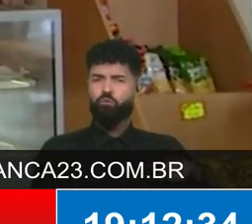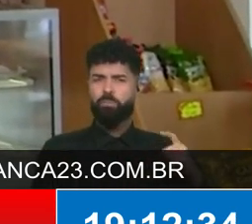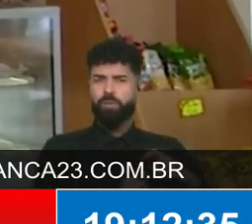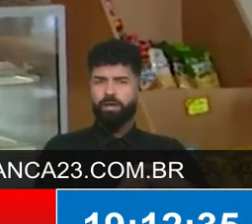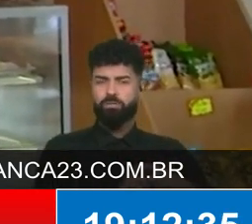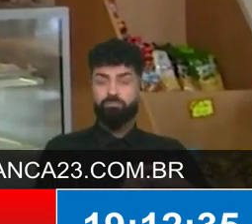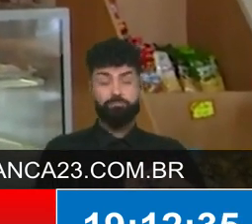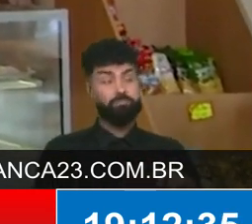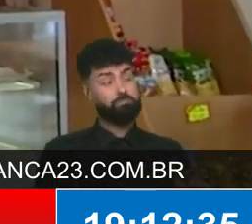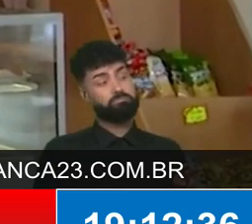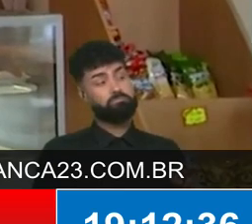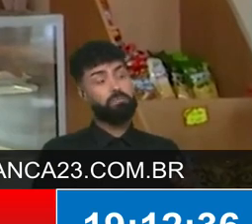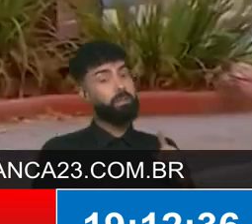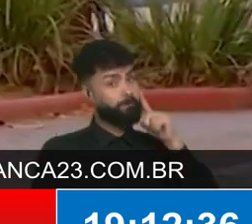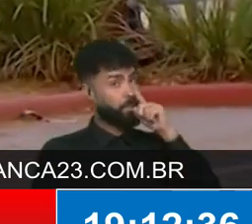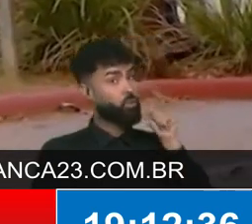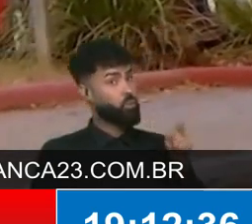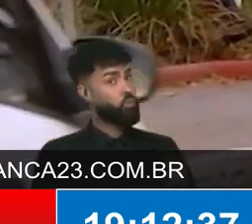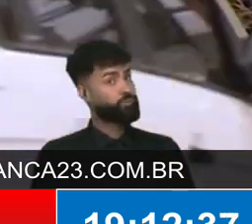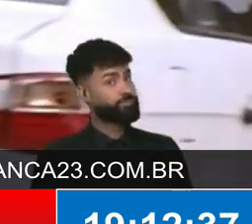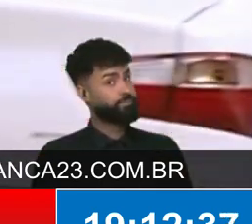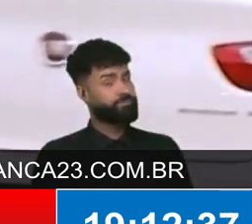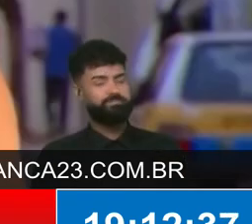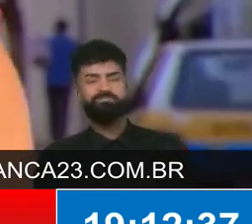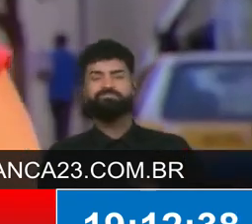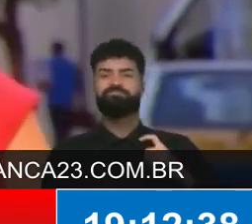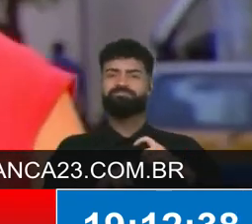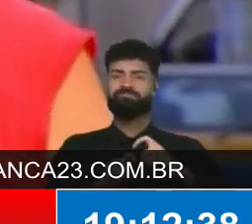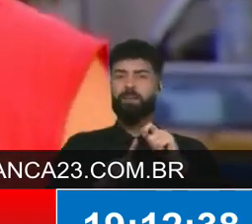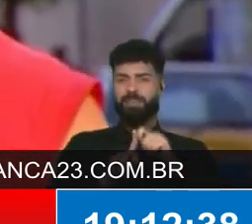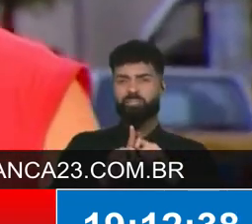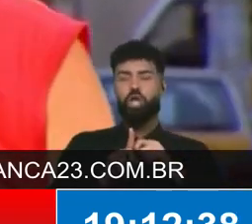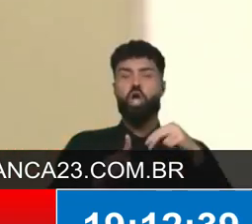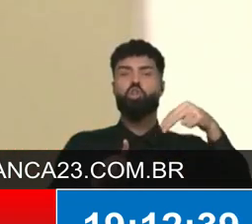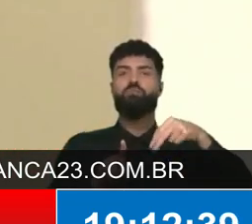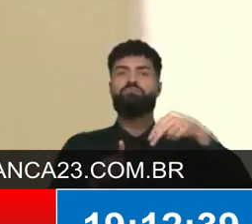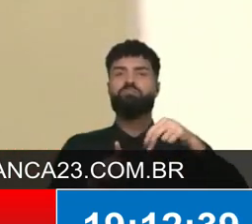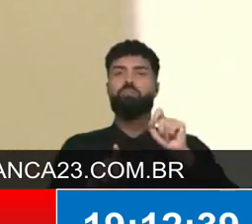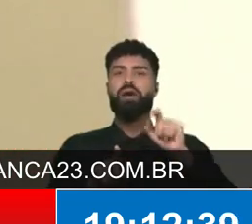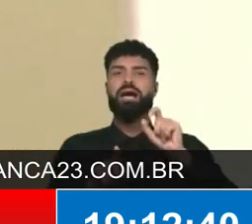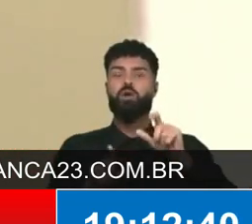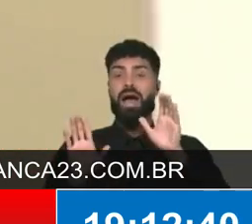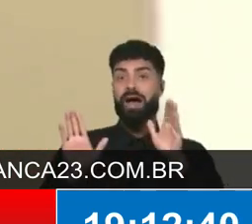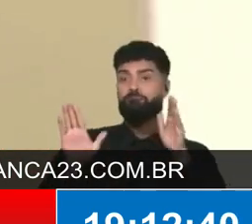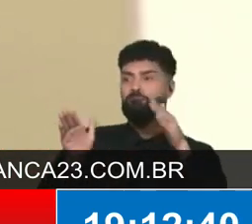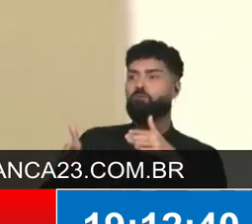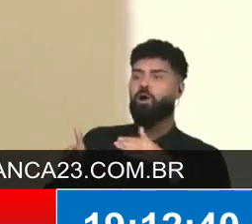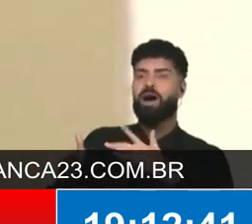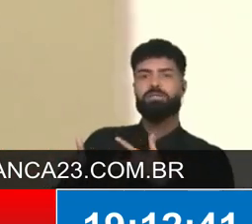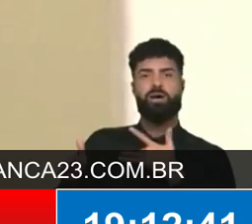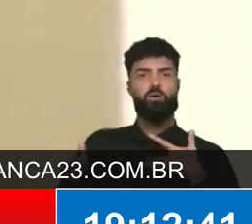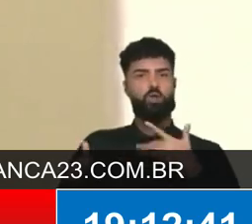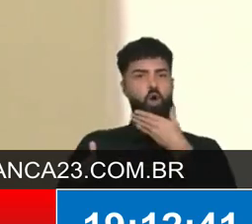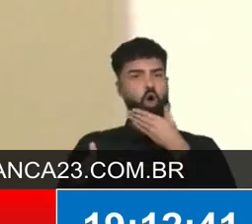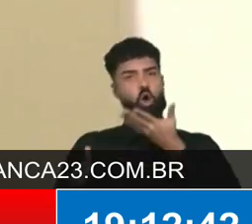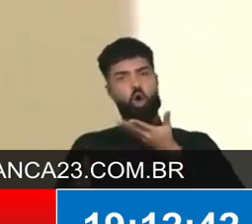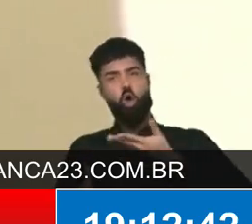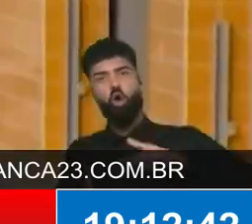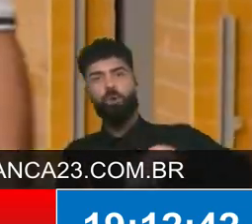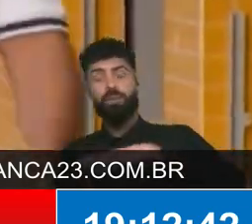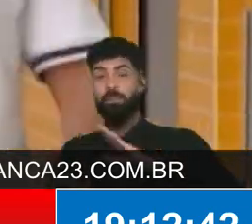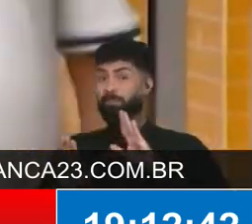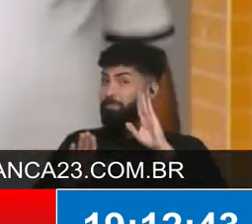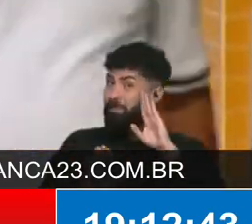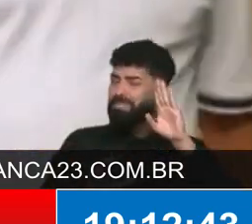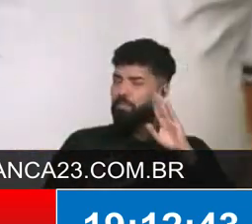E acaba que às vezes é perigoso, né? Durante o Novembro Azul, a atenção está voltada para a saúde dos homens de uma forma geral, mas